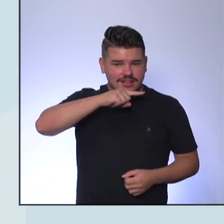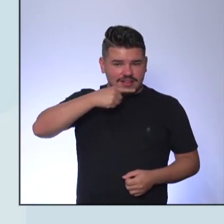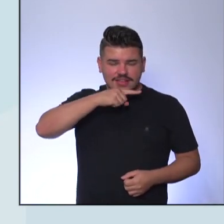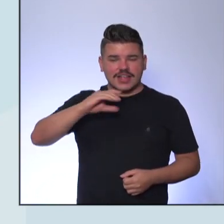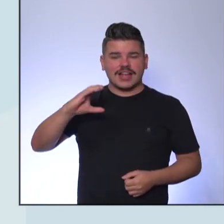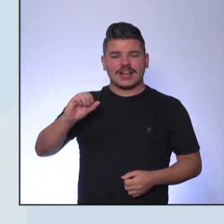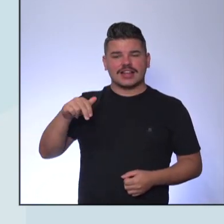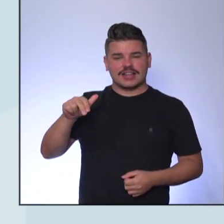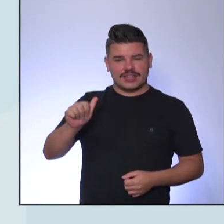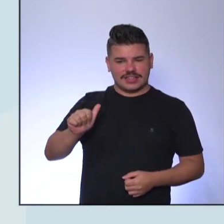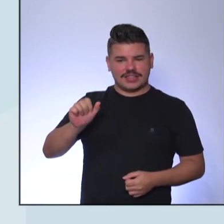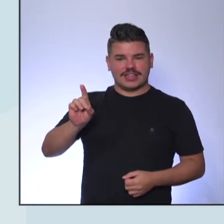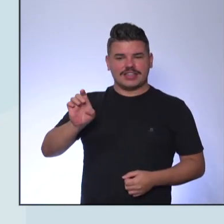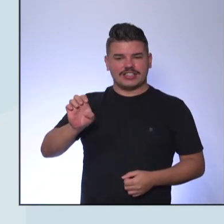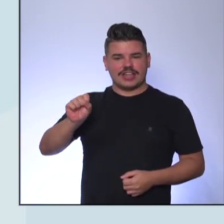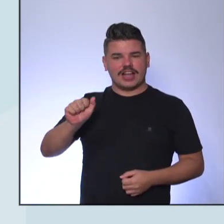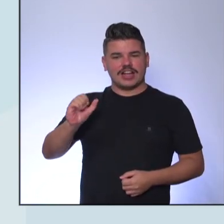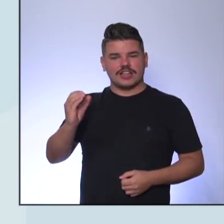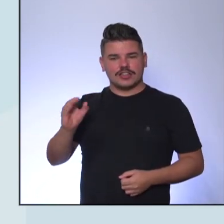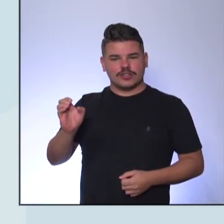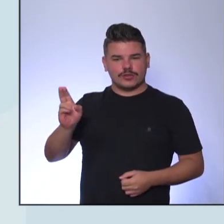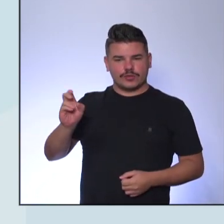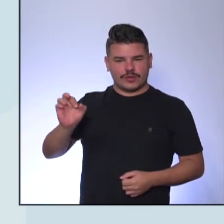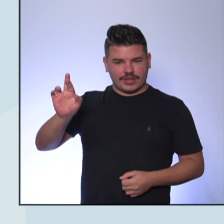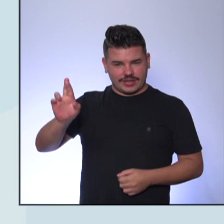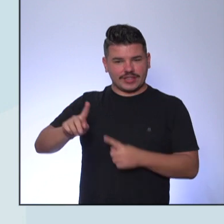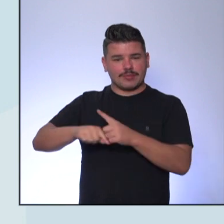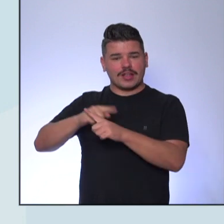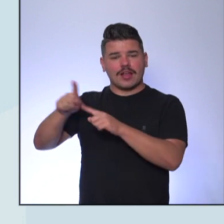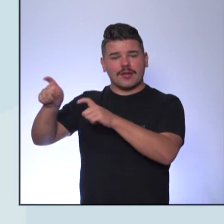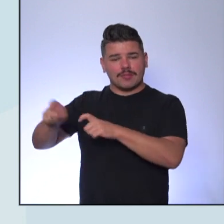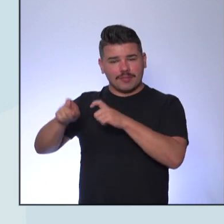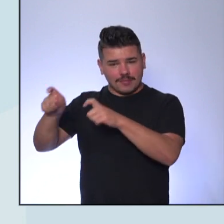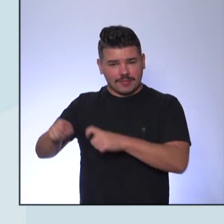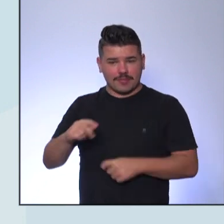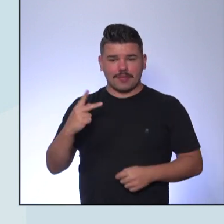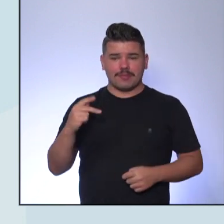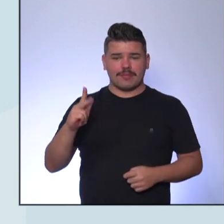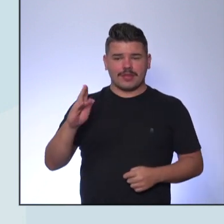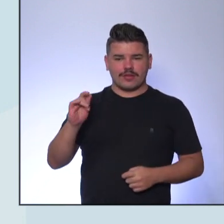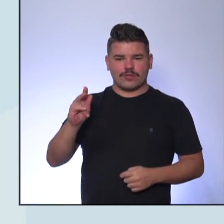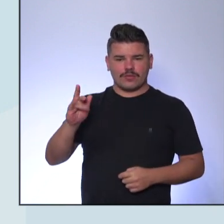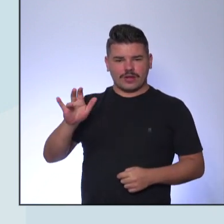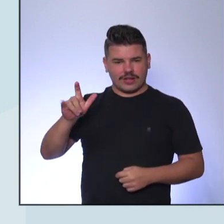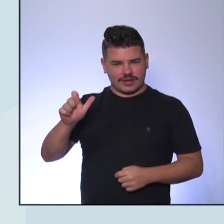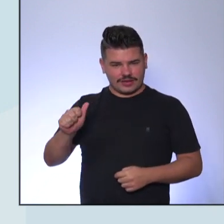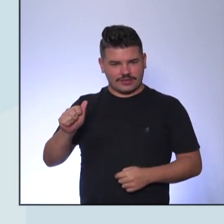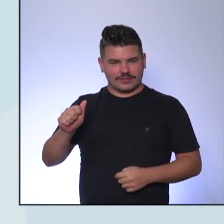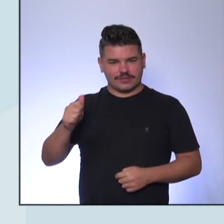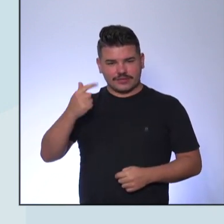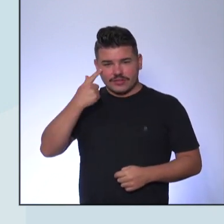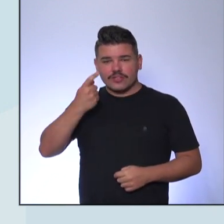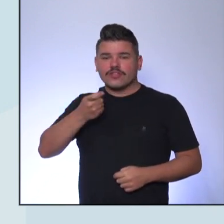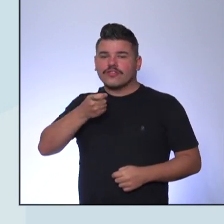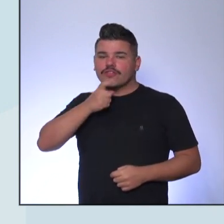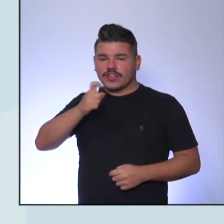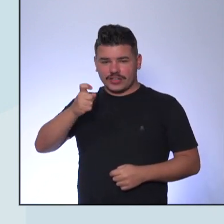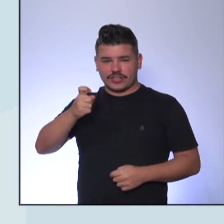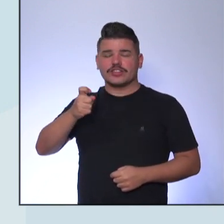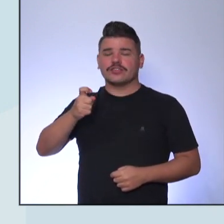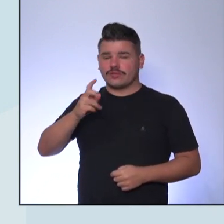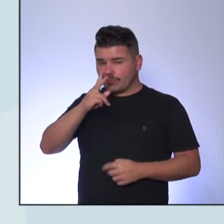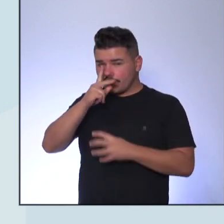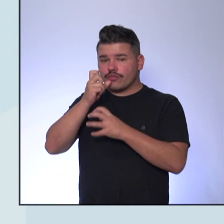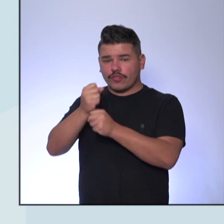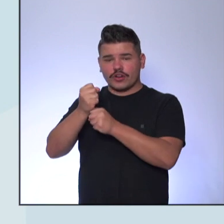nas áreas, e a pecuária também. Observem aí a pecuária que está representada em verde mais escuro, como houve uma